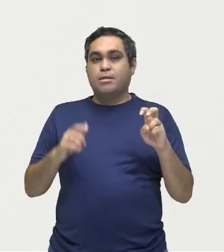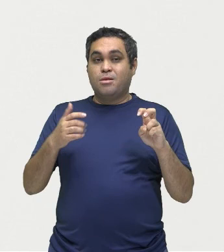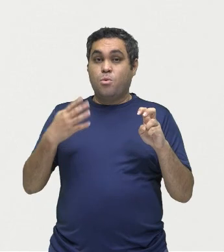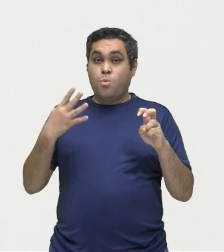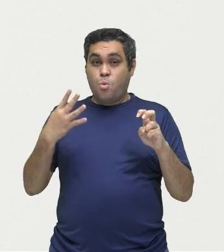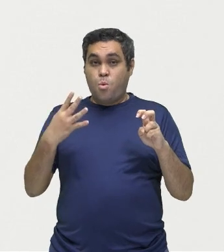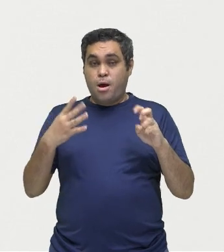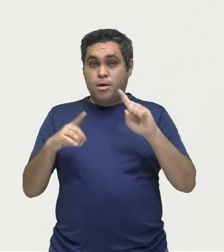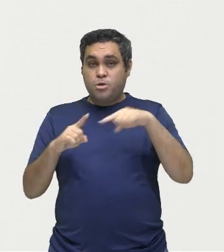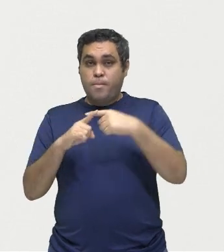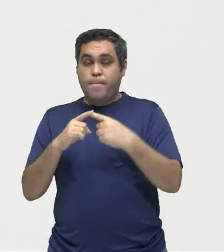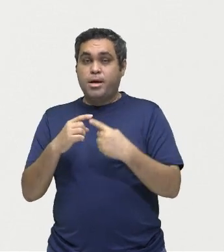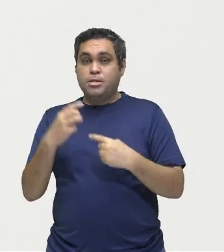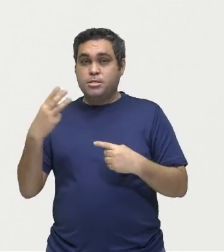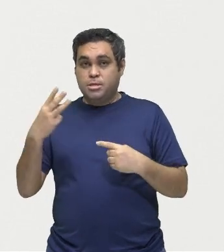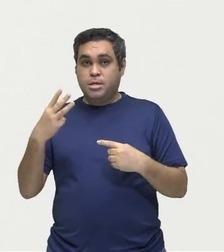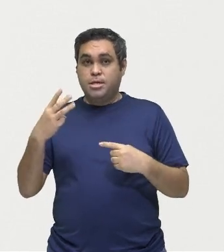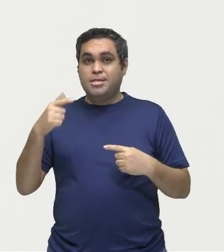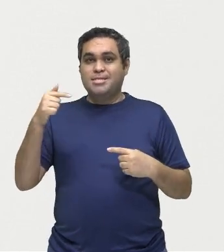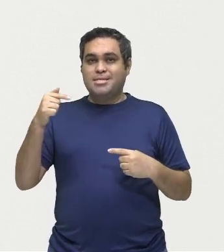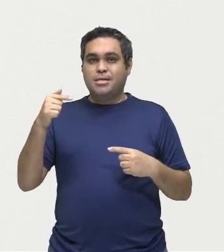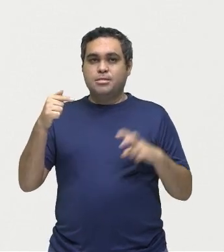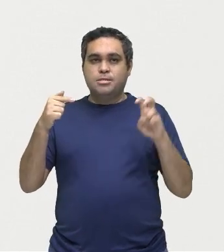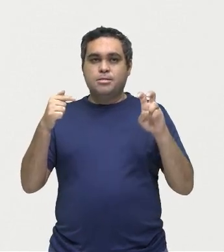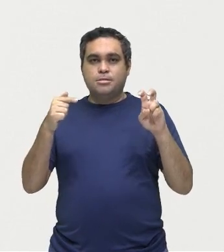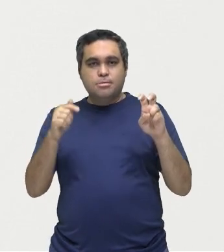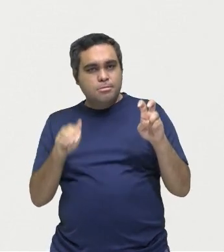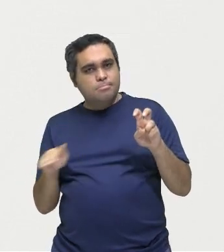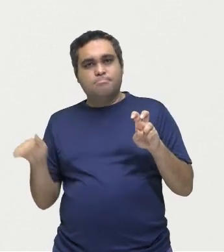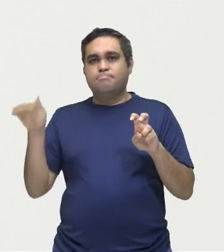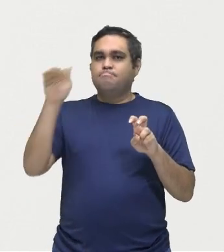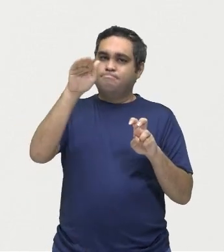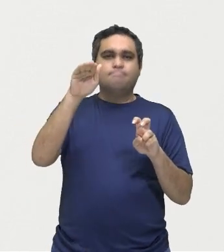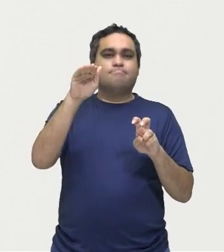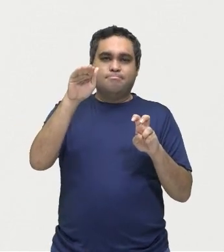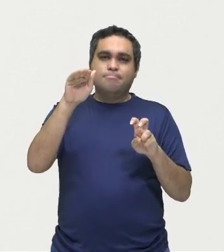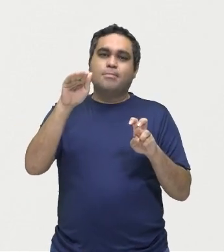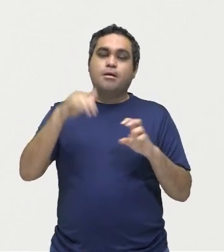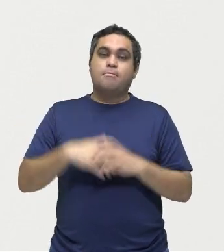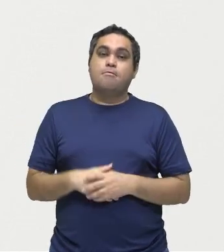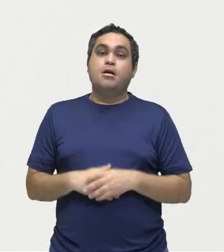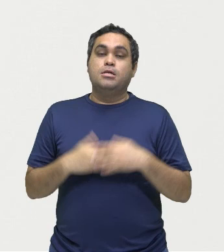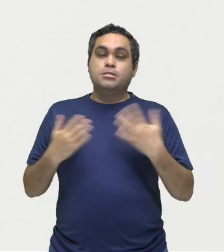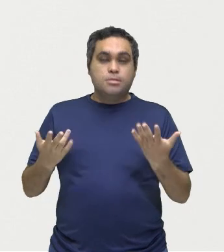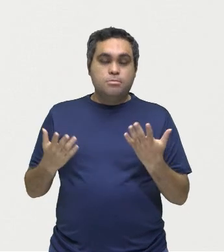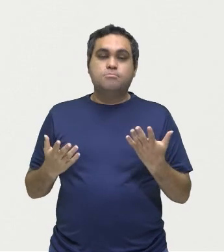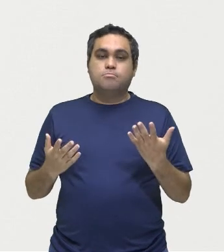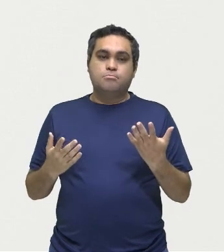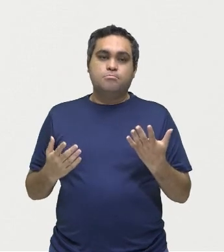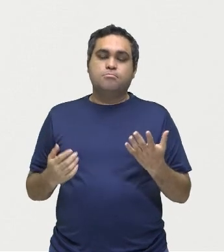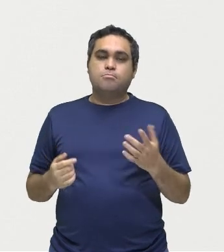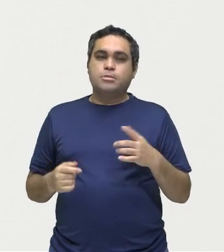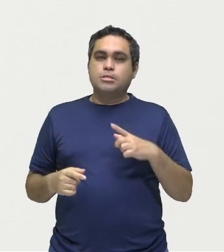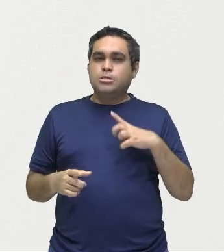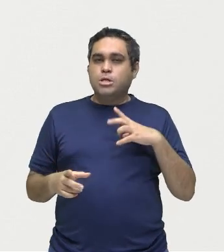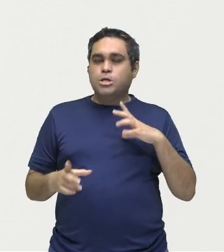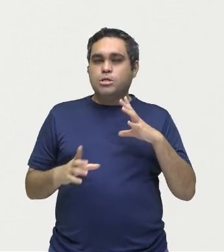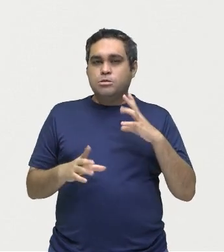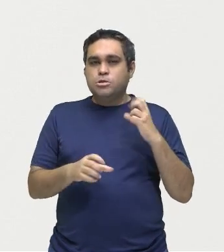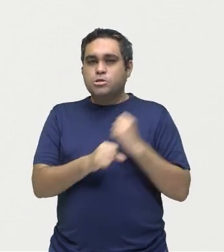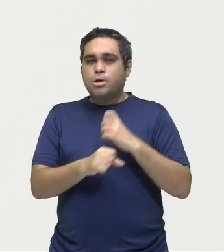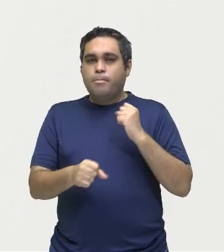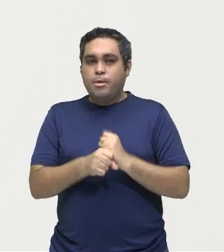mais 3 dá 7, então 5 é menor que 7. As outras não são possíveis, por quê? Se nós somarmos aqui, né? O maior lado é